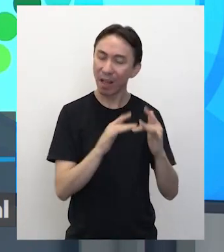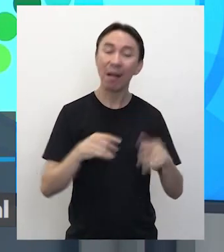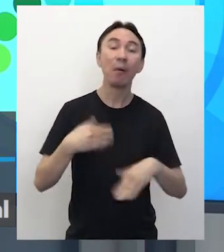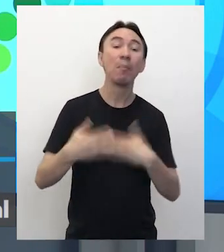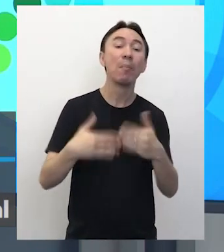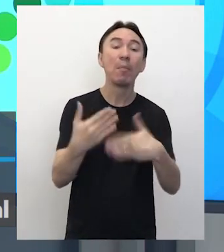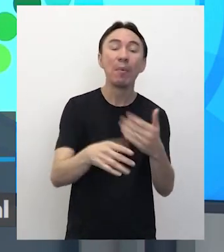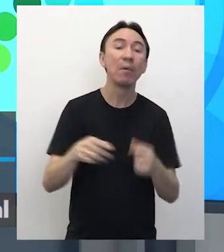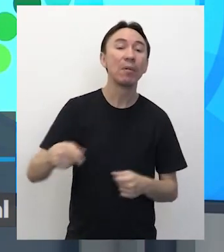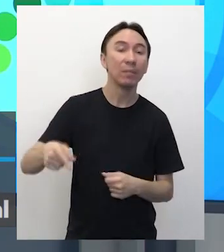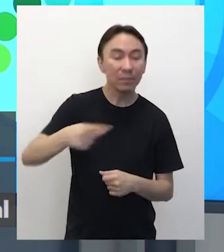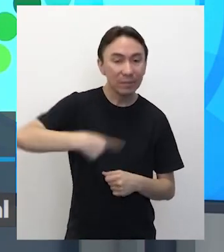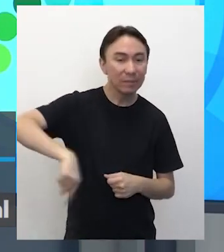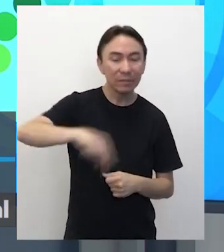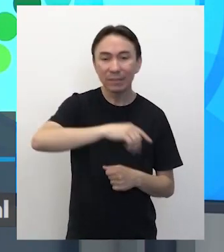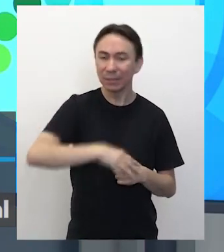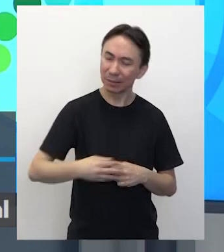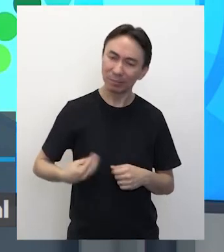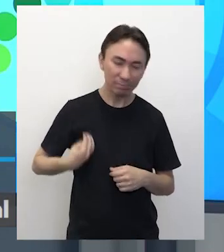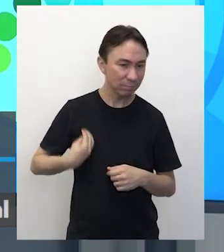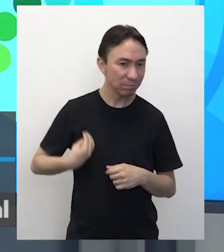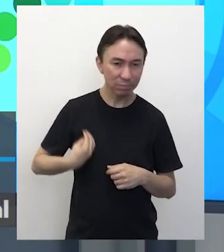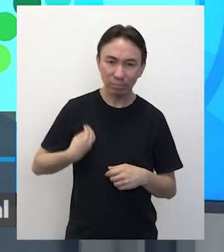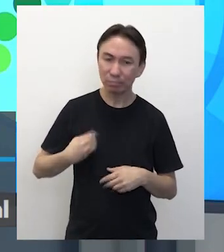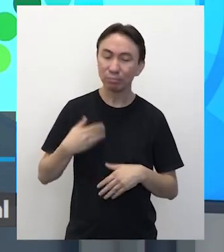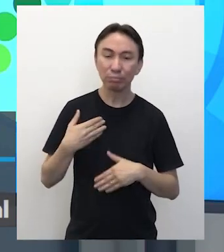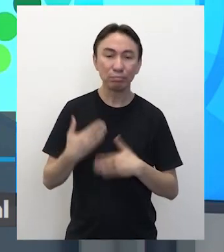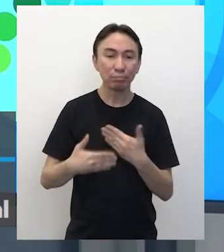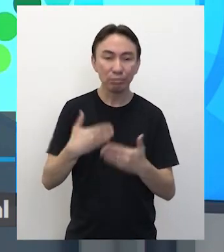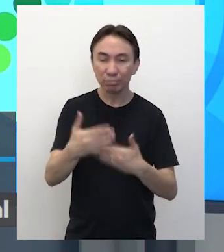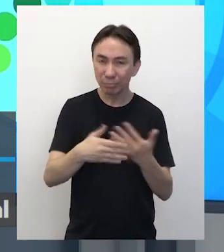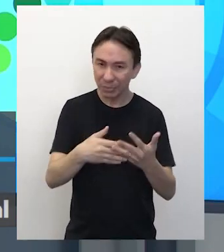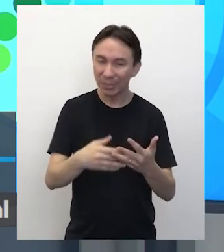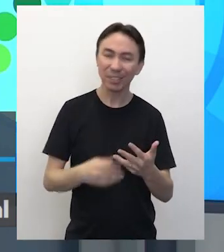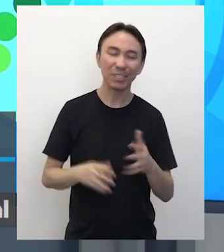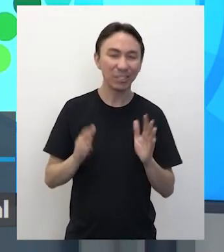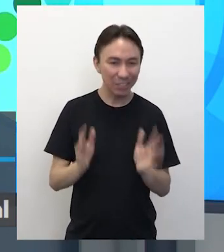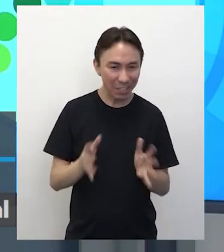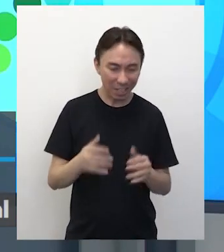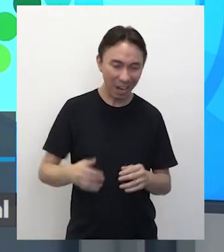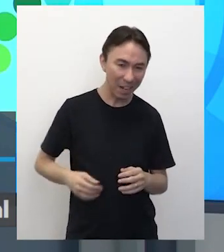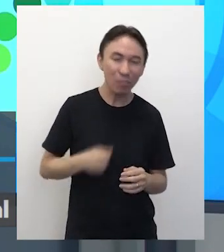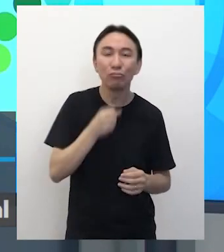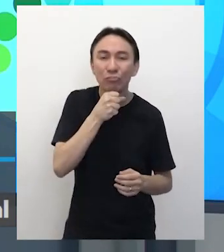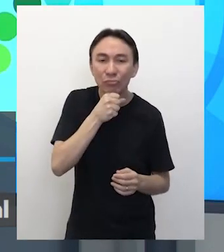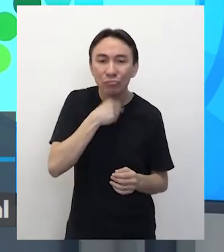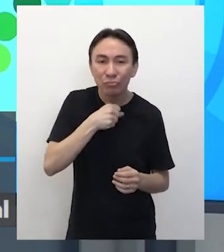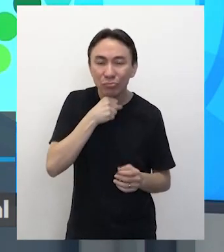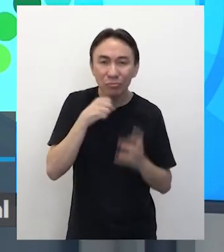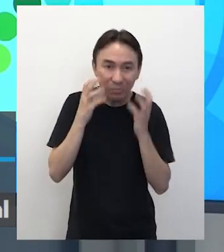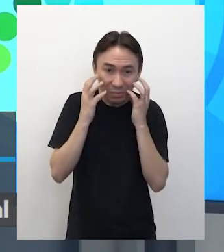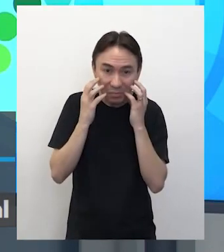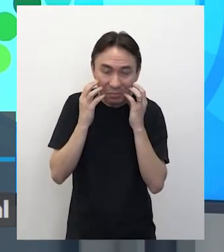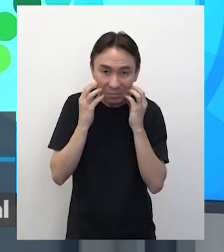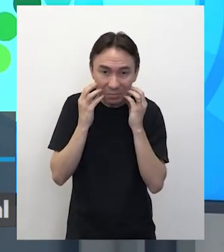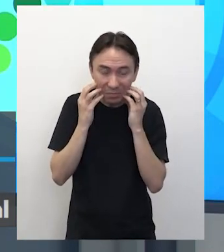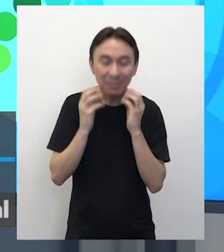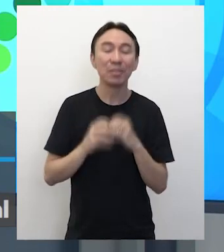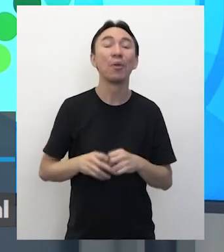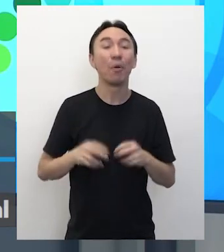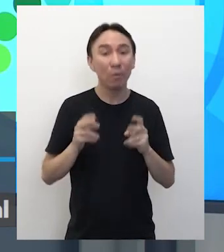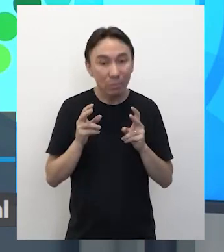passando nossa vida toda, a gente chega na melhor idade, na terceira idade, né? A gente ainda está